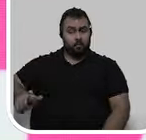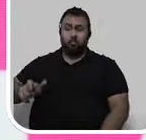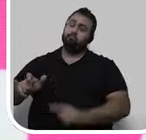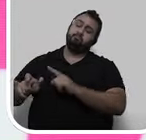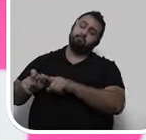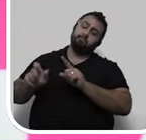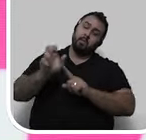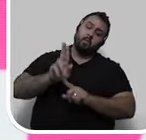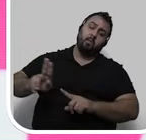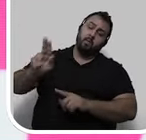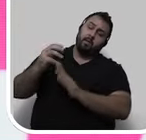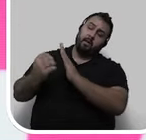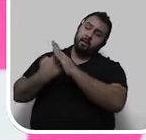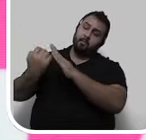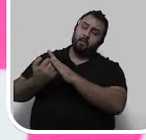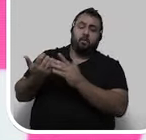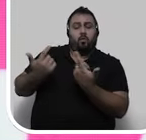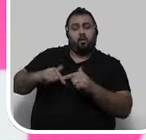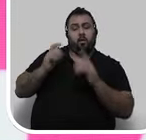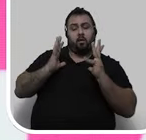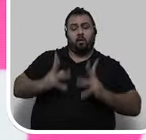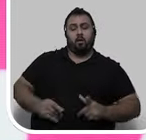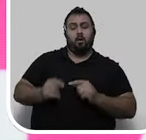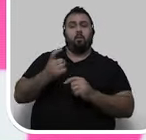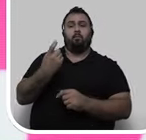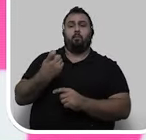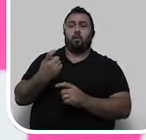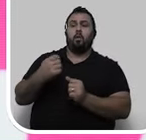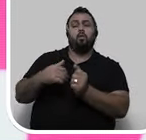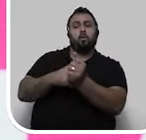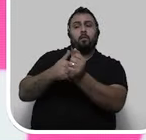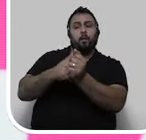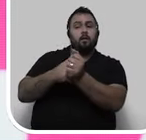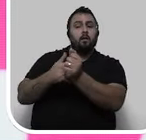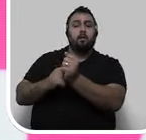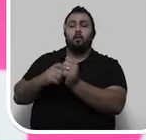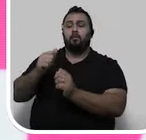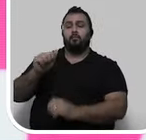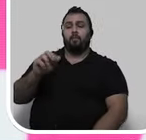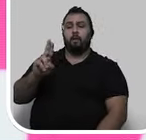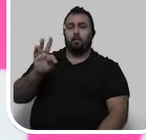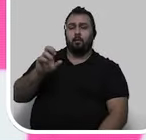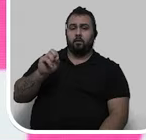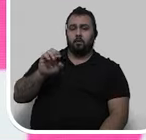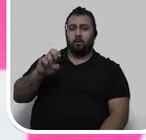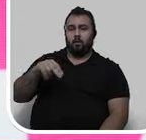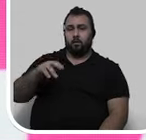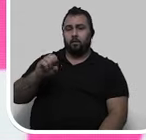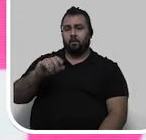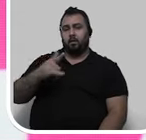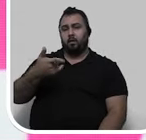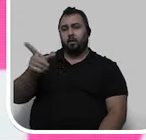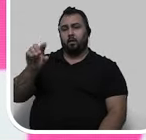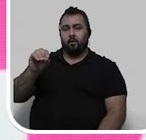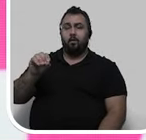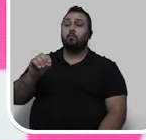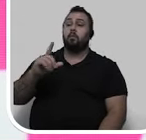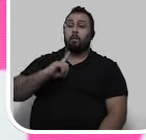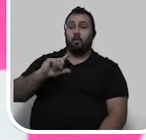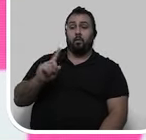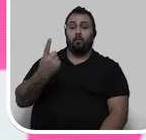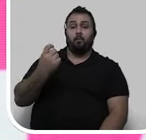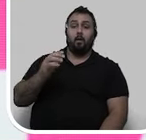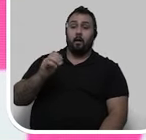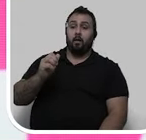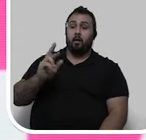corporação, se a corporação não tem a higiene básica de colocar um duplo fator de autenticação, como as meninas comentaram, pronto. Ele tem uma credencial